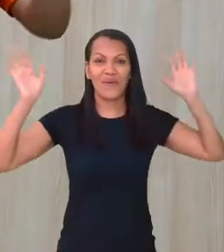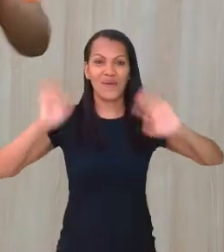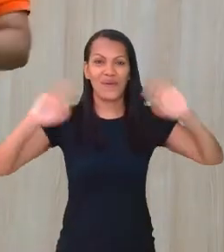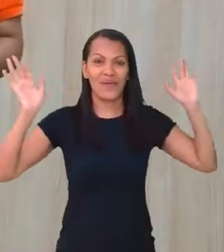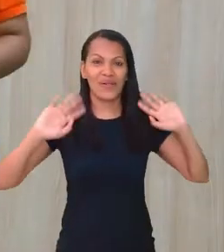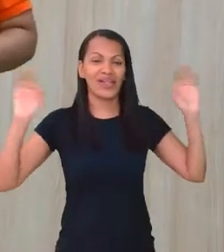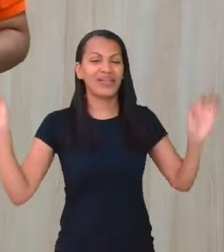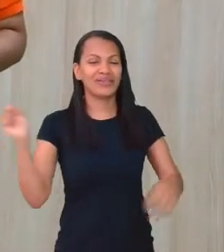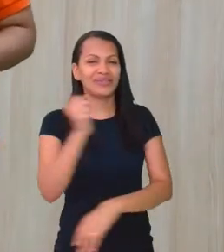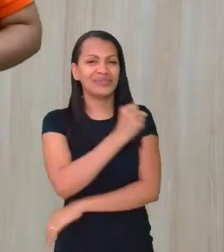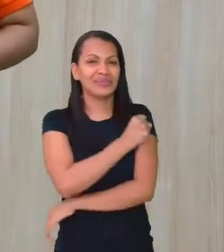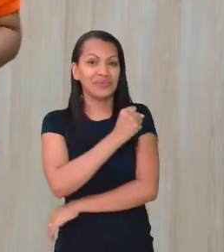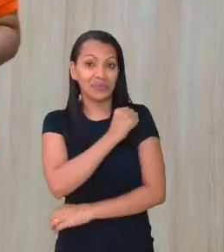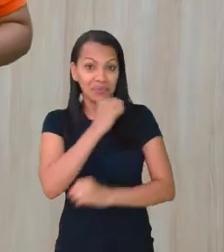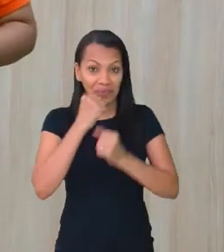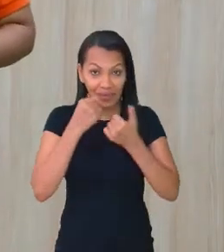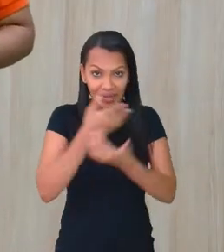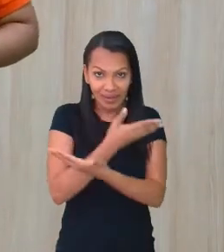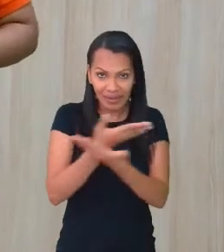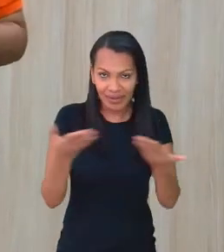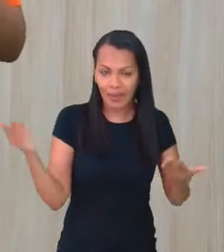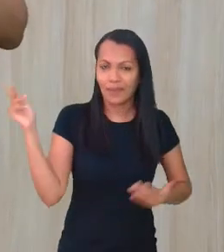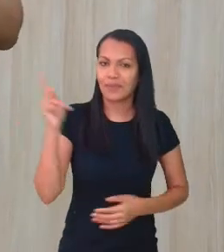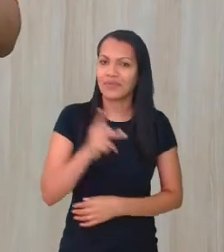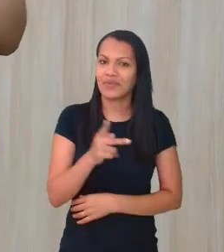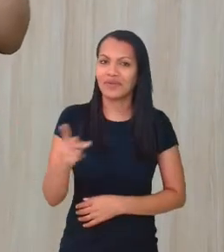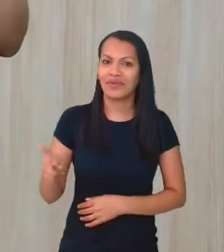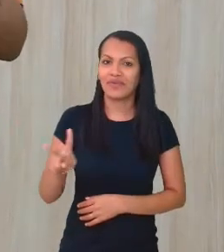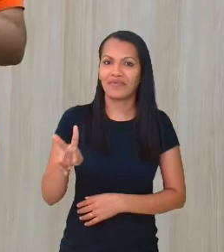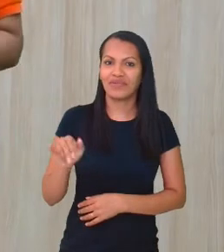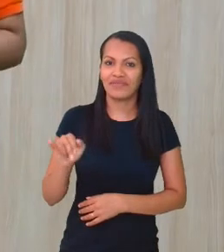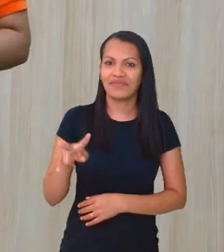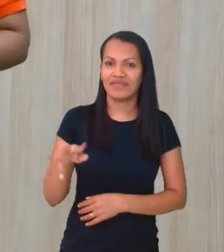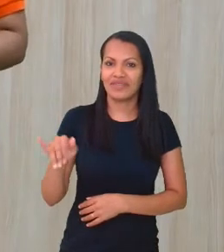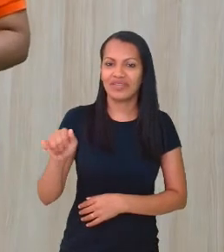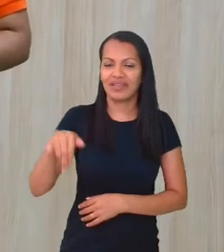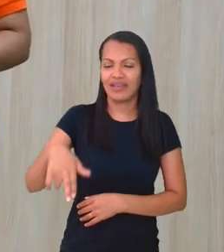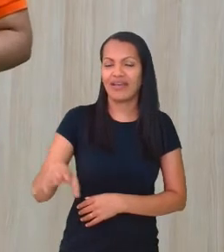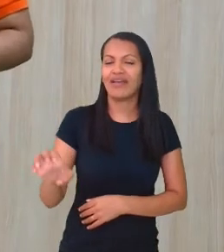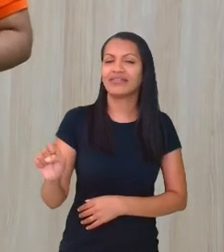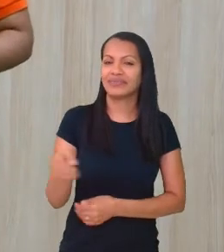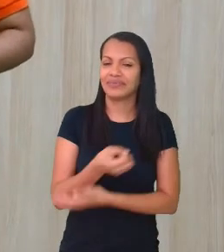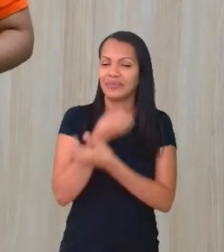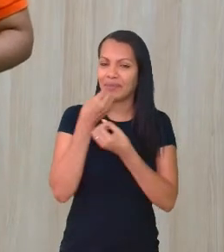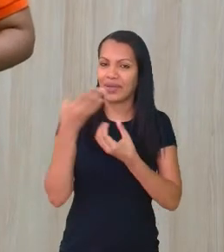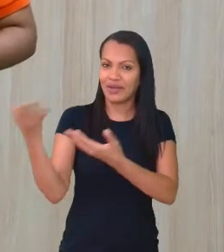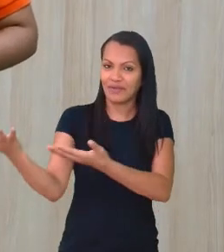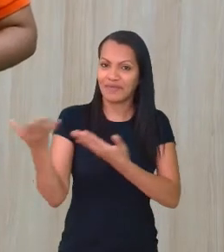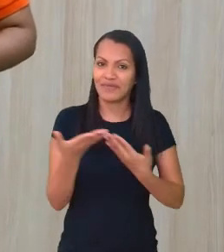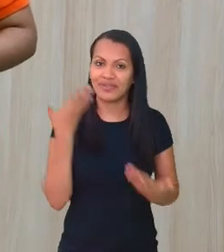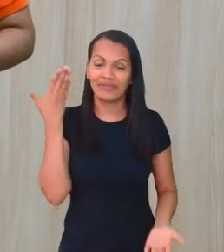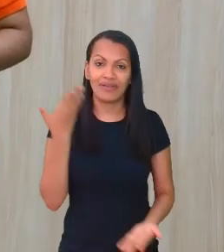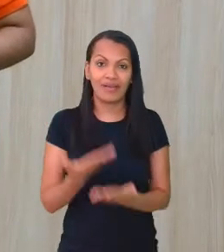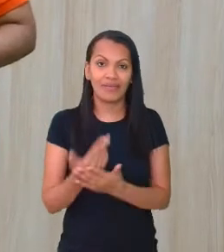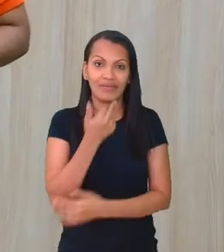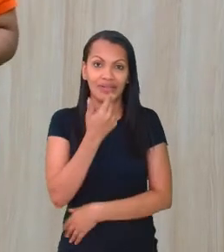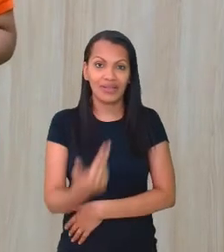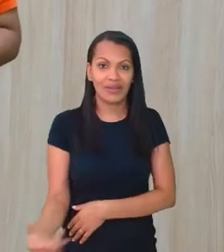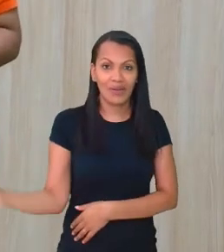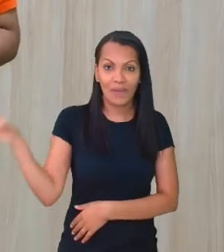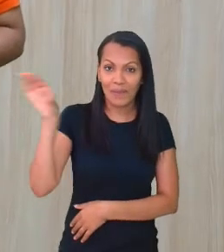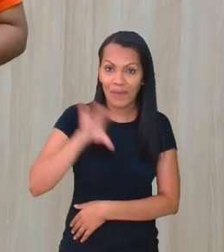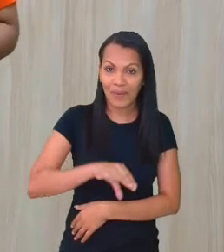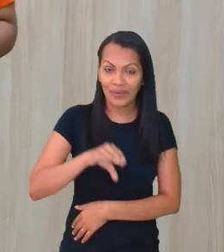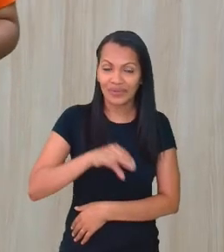oitavo ano, tudo bem com vocês? Eu sou Viviane Santos e esse é o meu sinal. Sejam todos bem-vindos à aula de língua portuguesa,